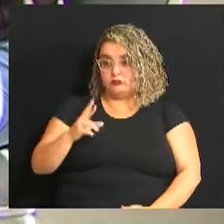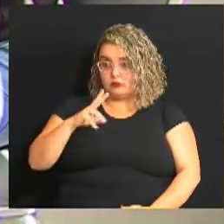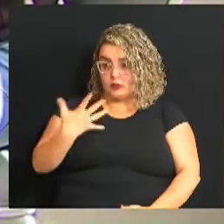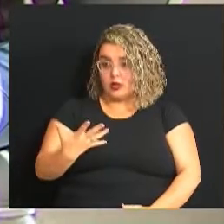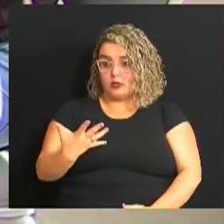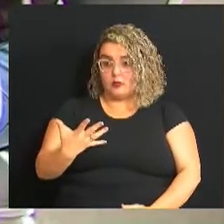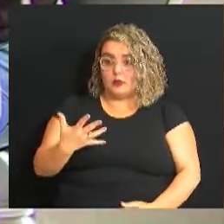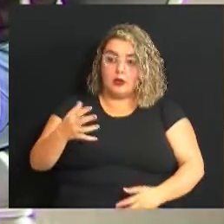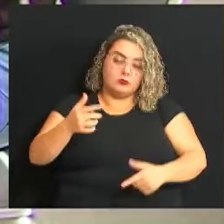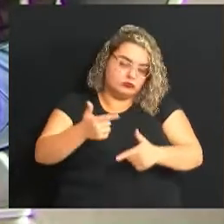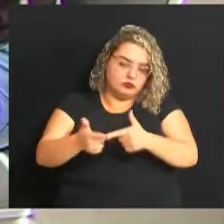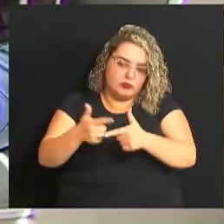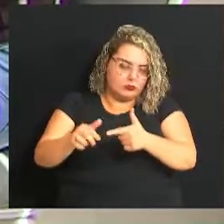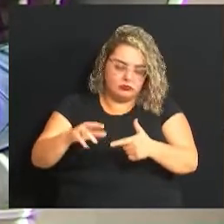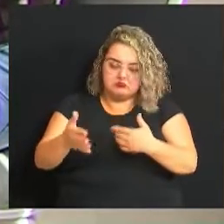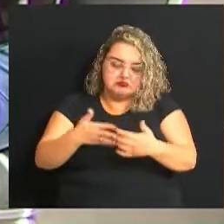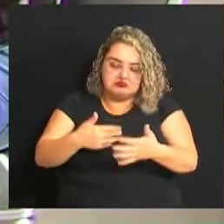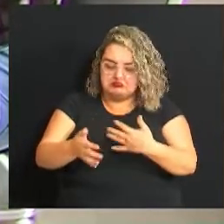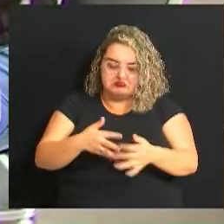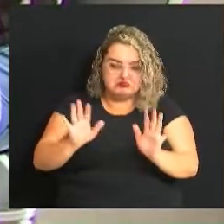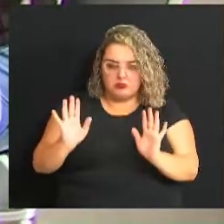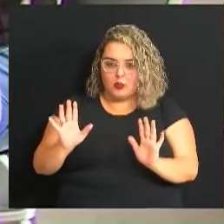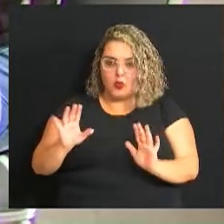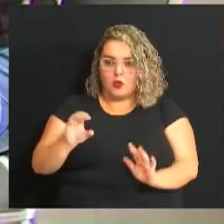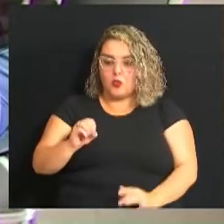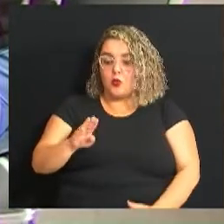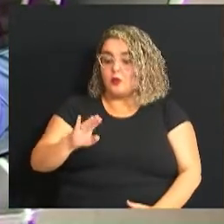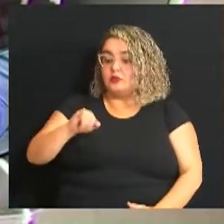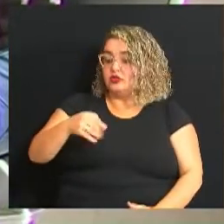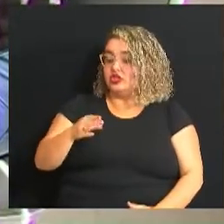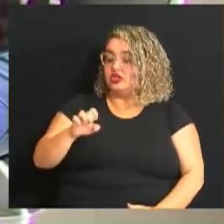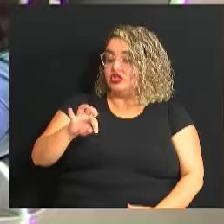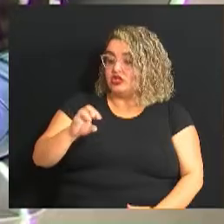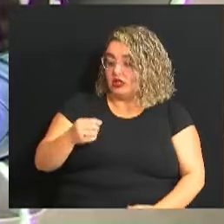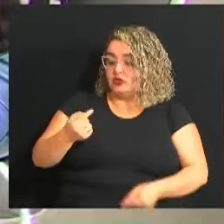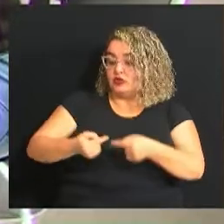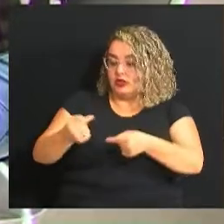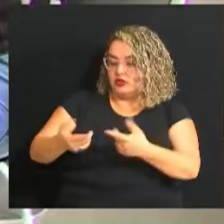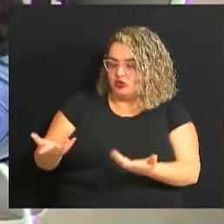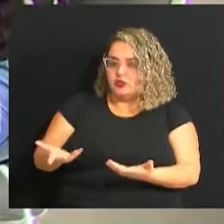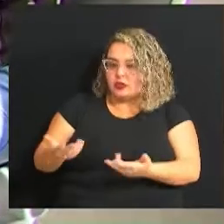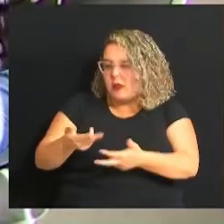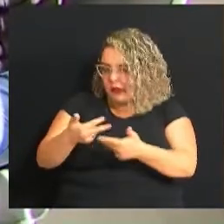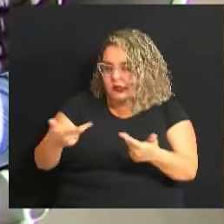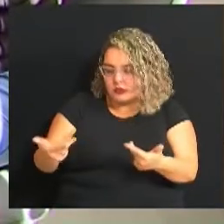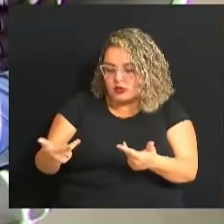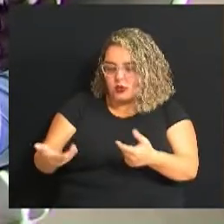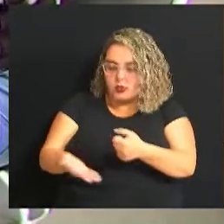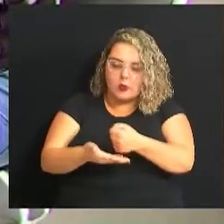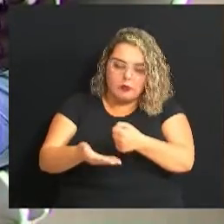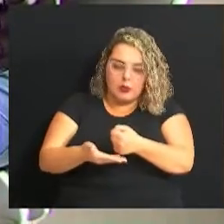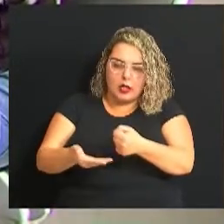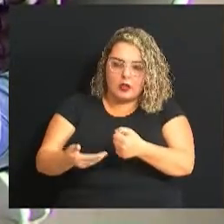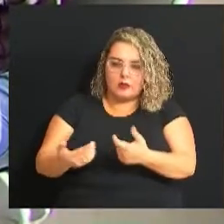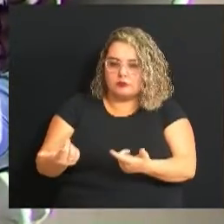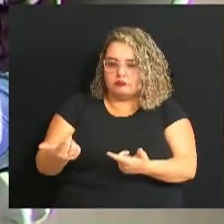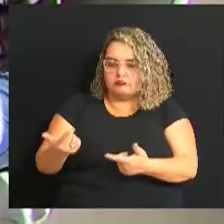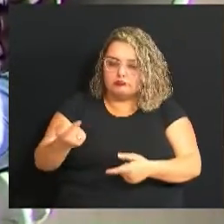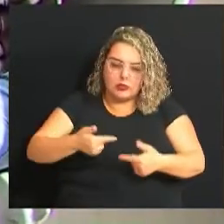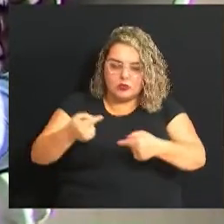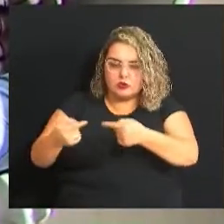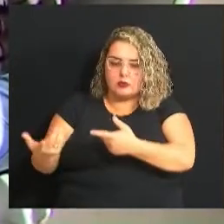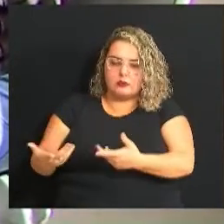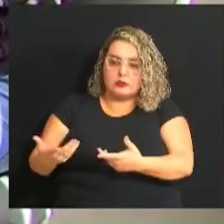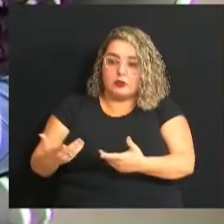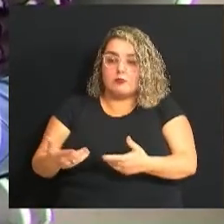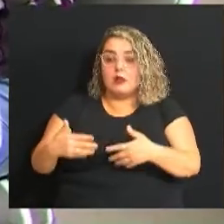né? Qualquer que seja ele, o objeto da discussão em si não importaria exatamente, mas sim a possibilidade